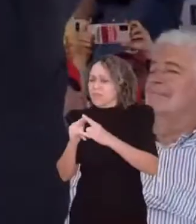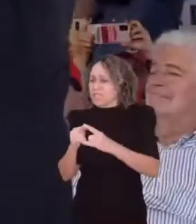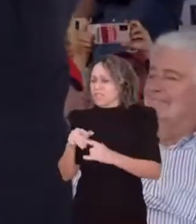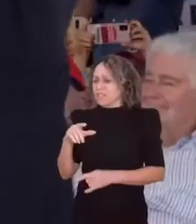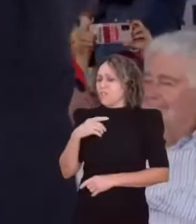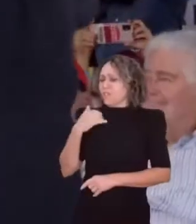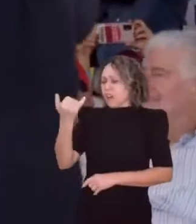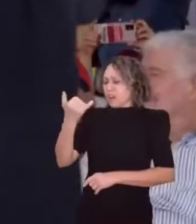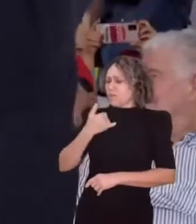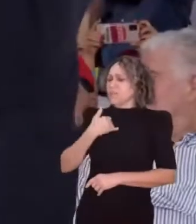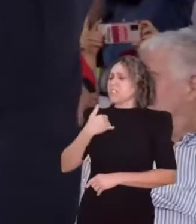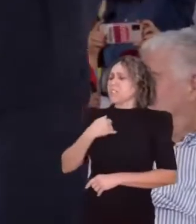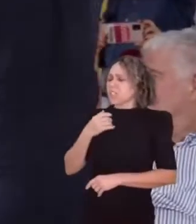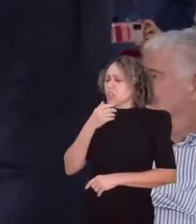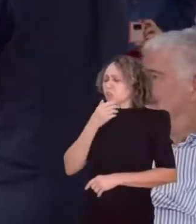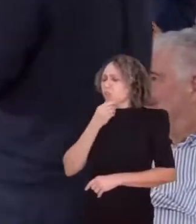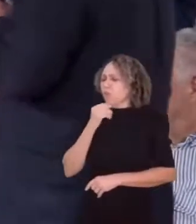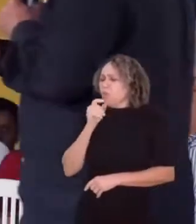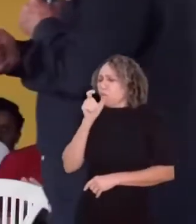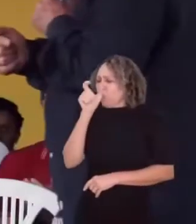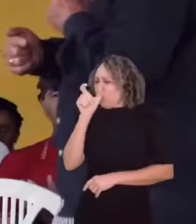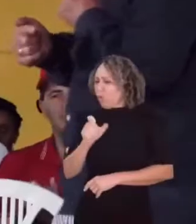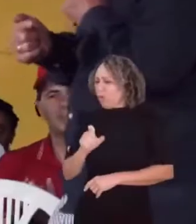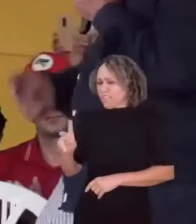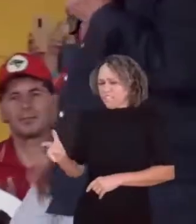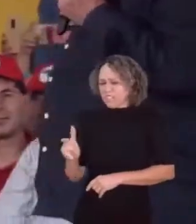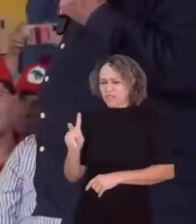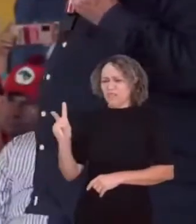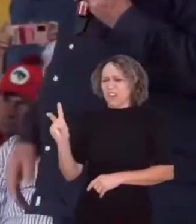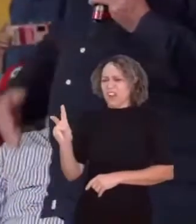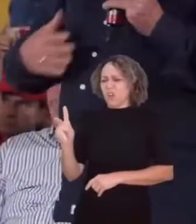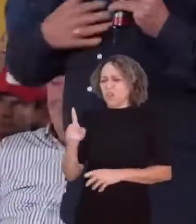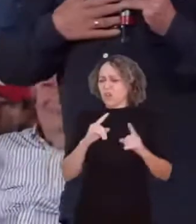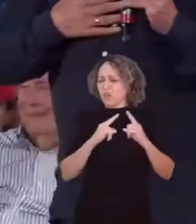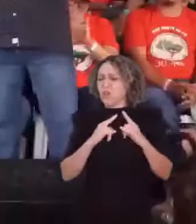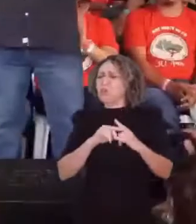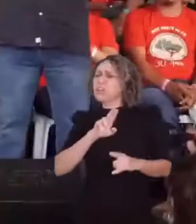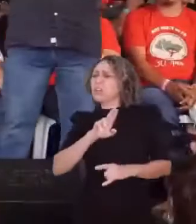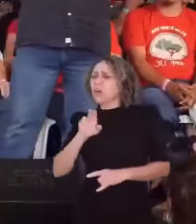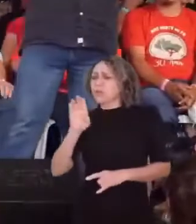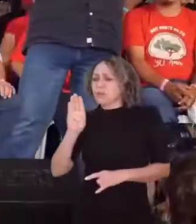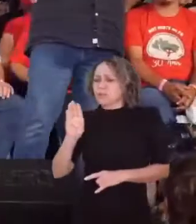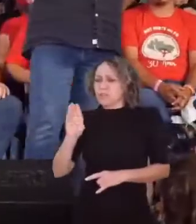responsáveis pelo sucesso e pela manutenção das pessoas.